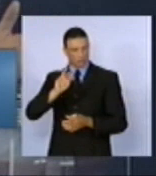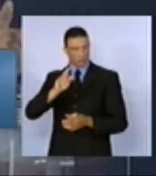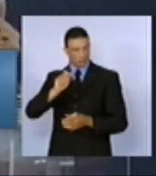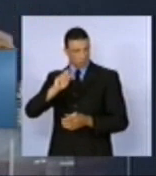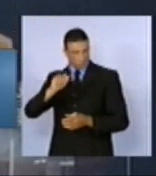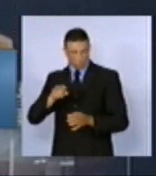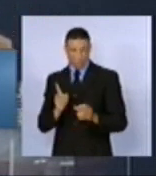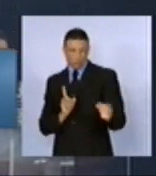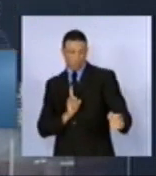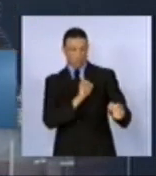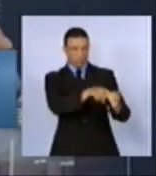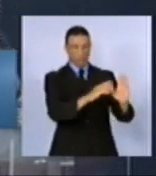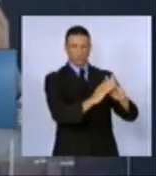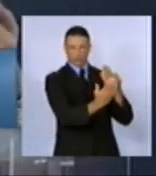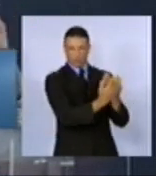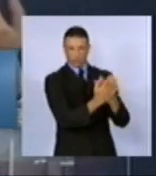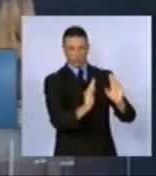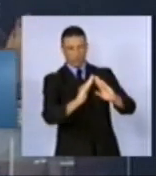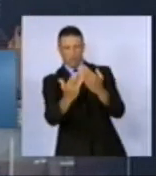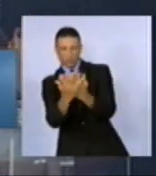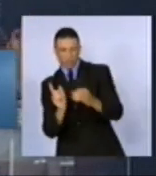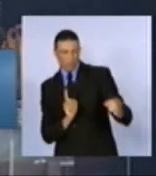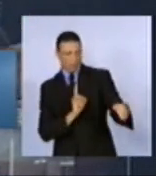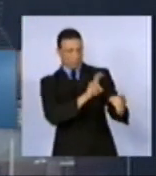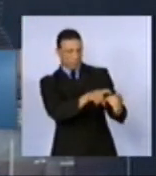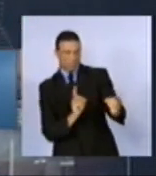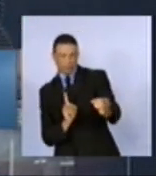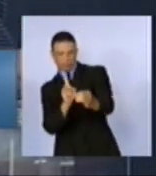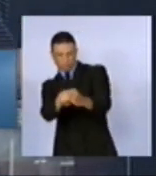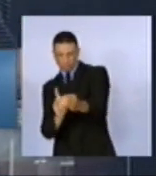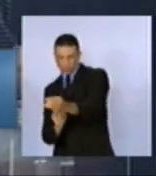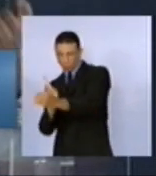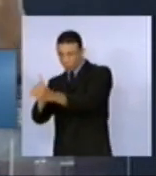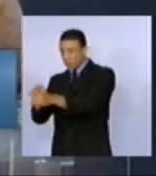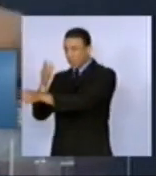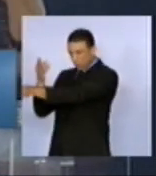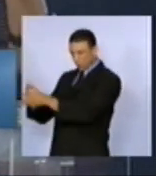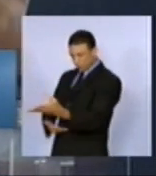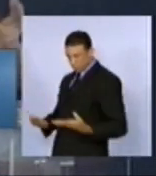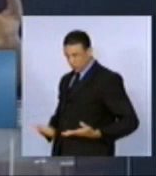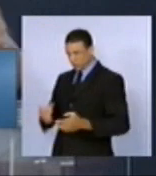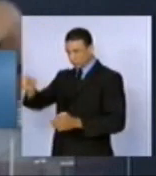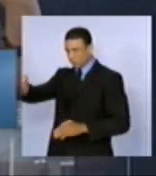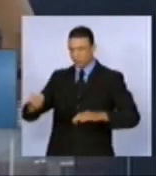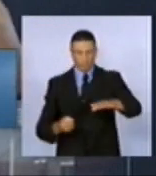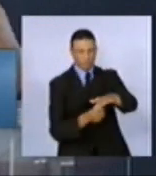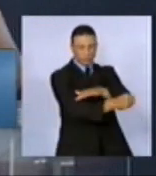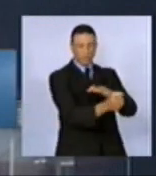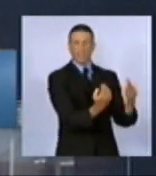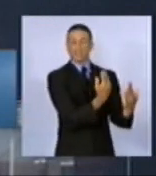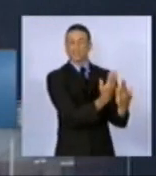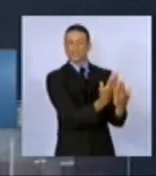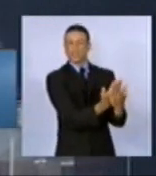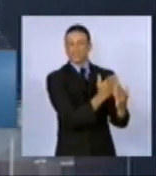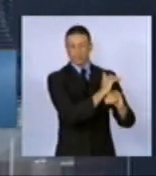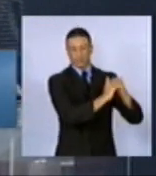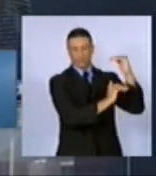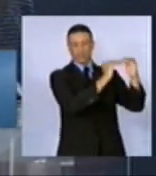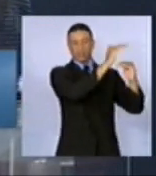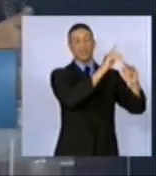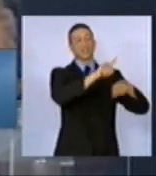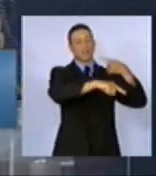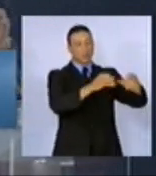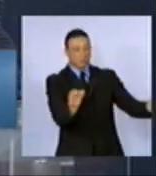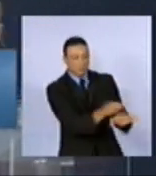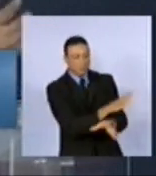convênios com escolas para fazer a alfabetização desses trabalhadores e então reintegrá-los à atividade né então